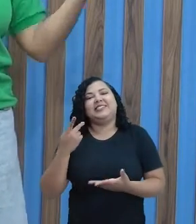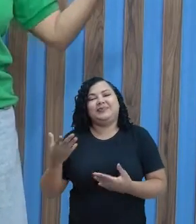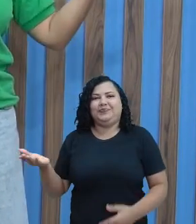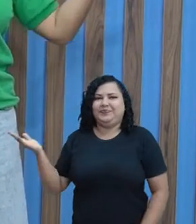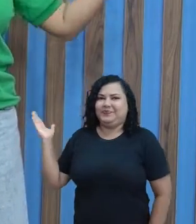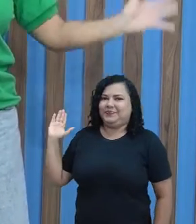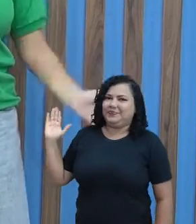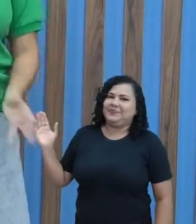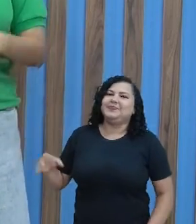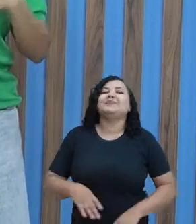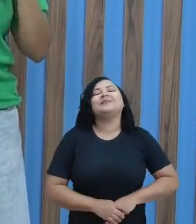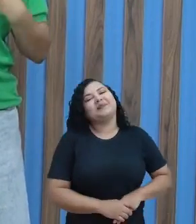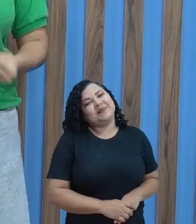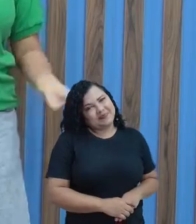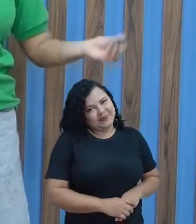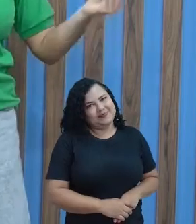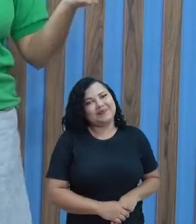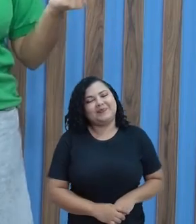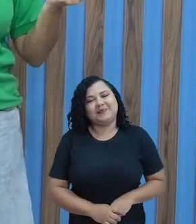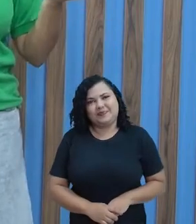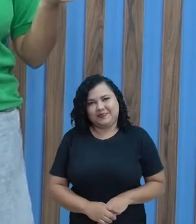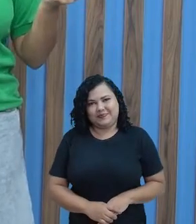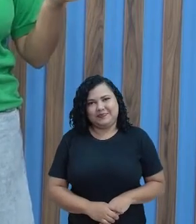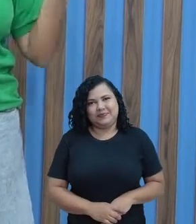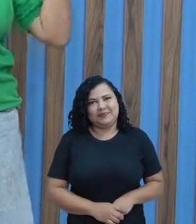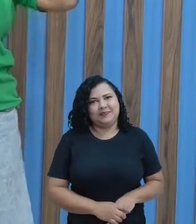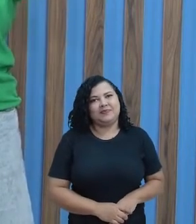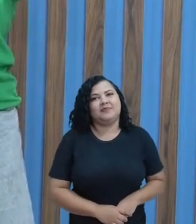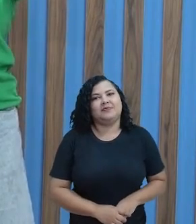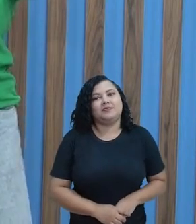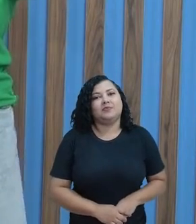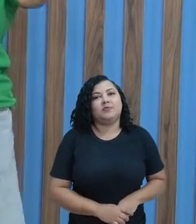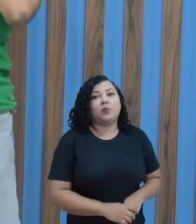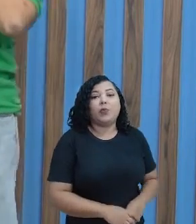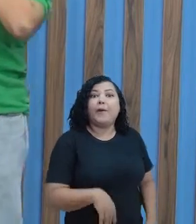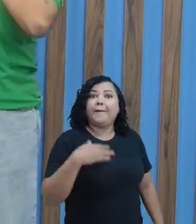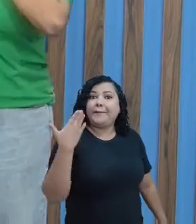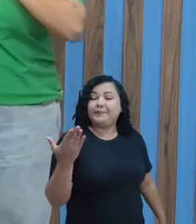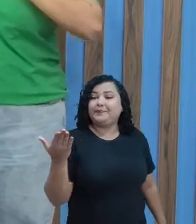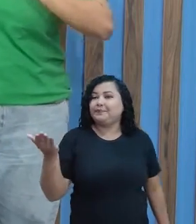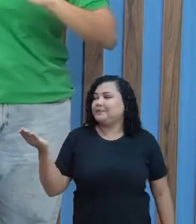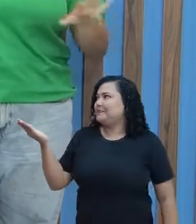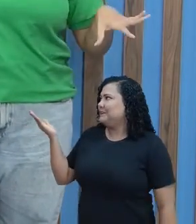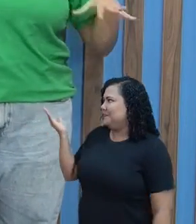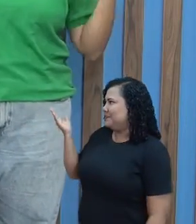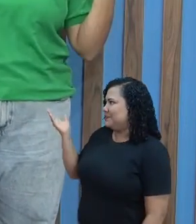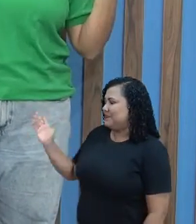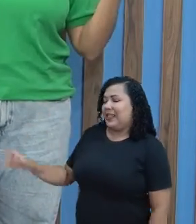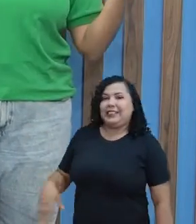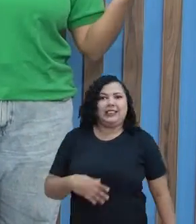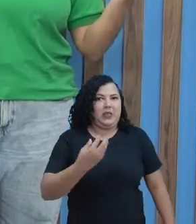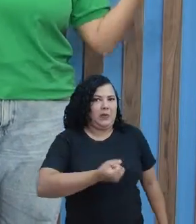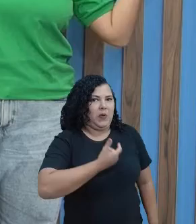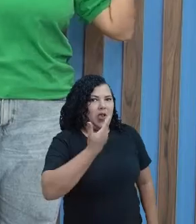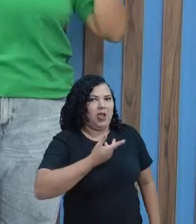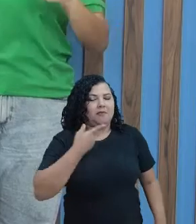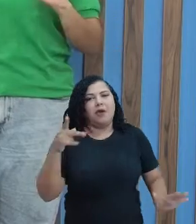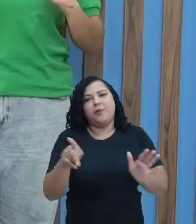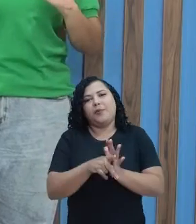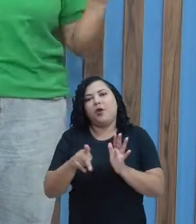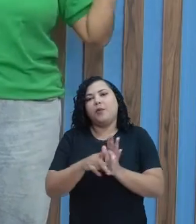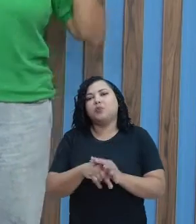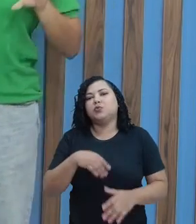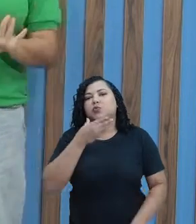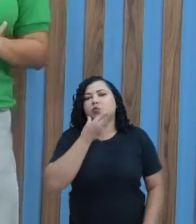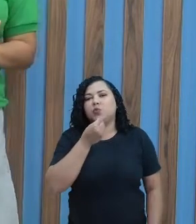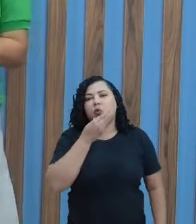Pronto! E hoje a gente vai fazer um pouco da história da língua portuguesa, gente. E aí eu trouxe um poema de Olavo Bilac para a gente ler